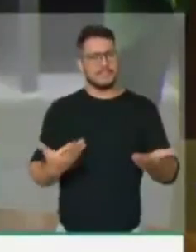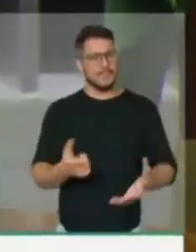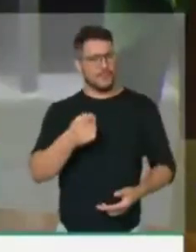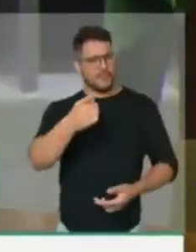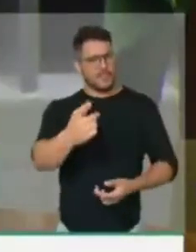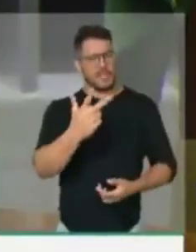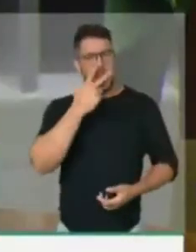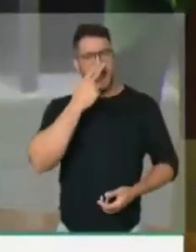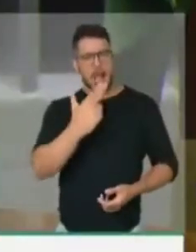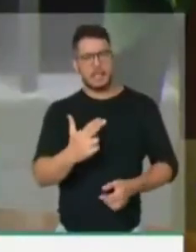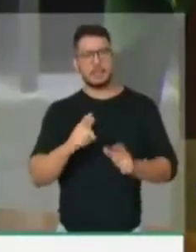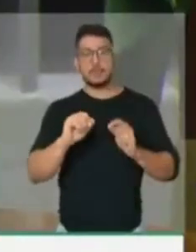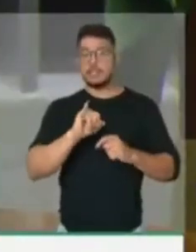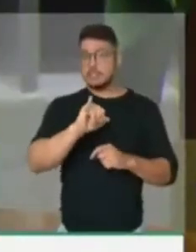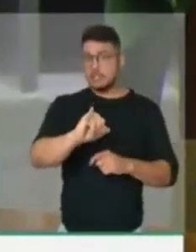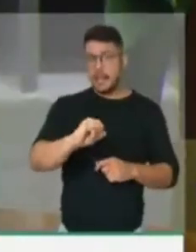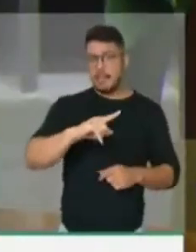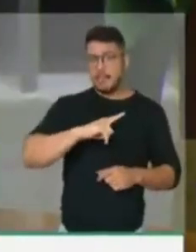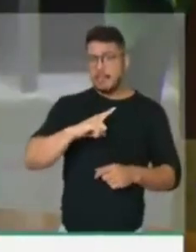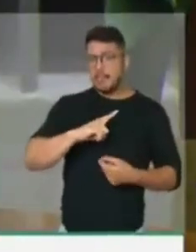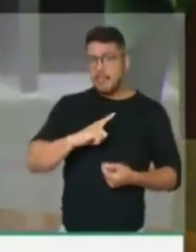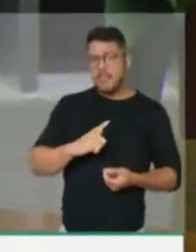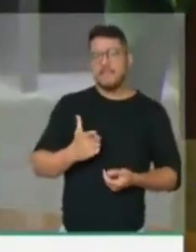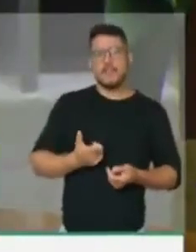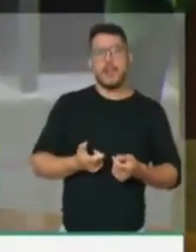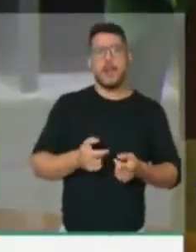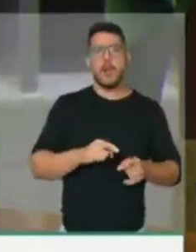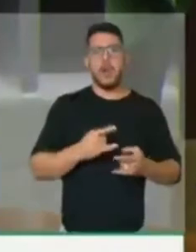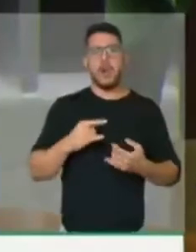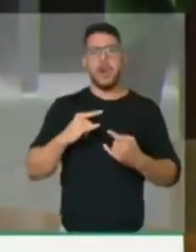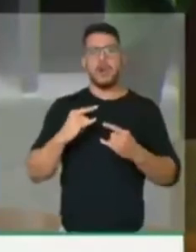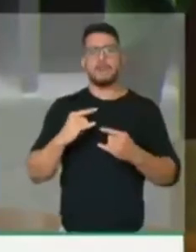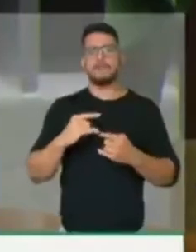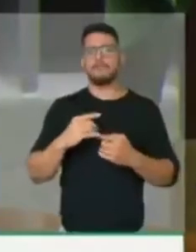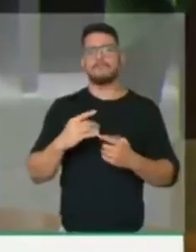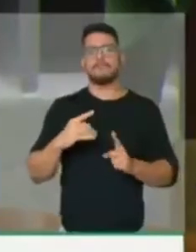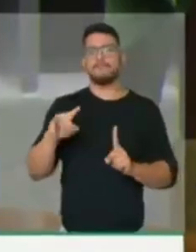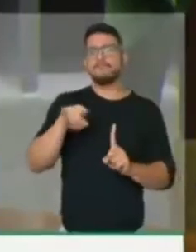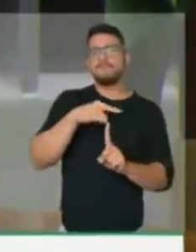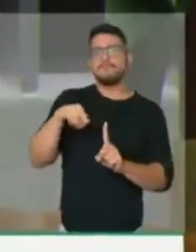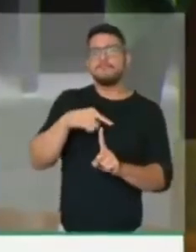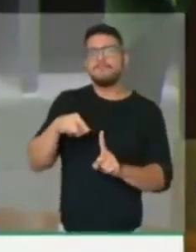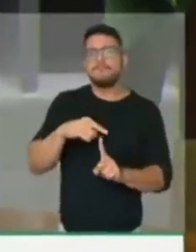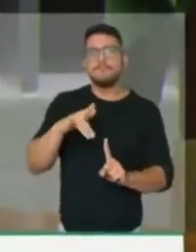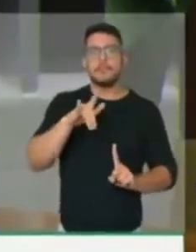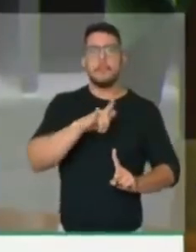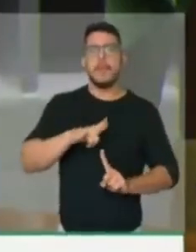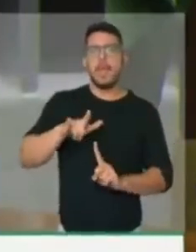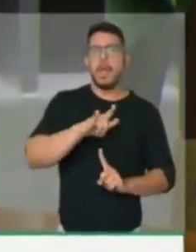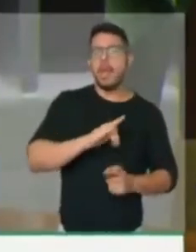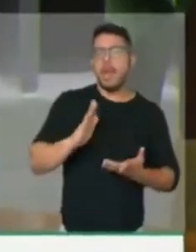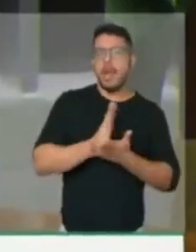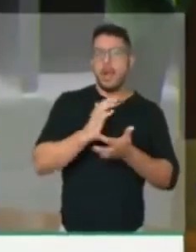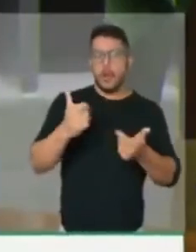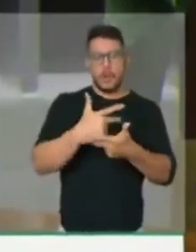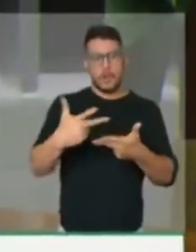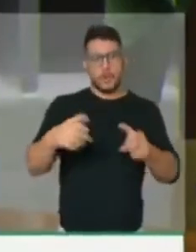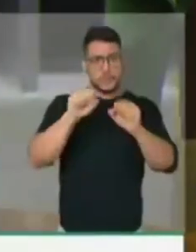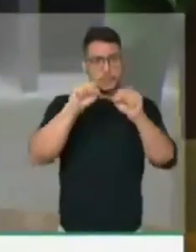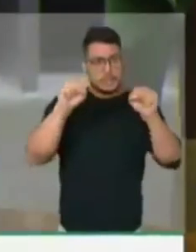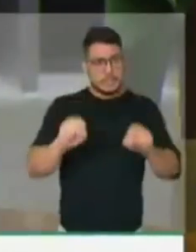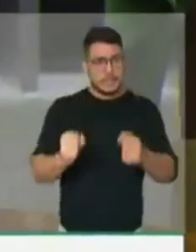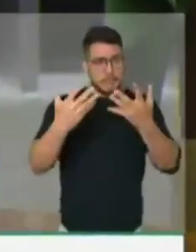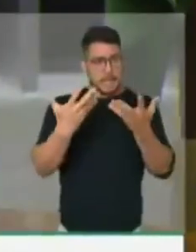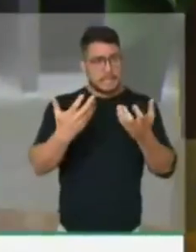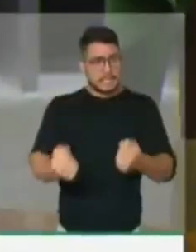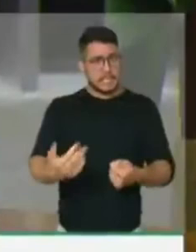realmente que se existisse manipulação, o sistema permitiria que eu estivesse aqui quando eu entro nessa casa com a